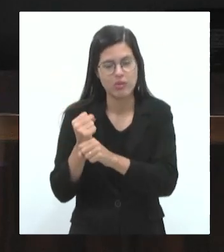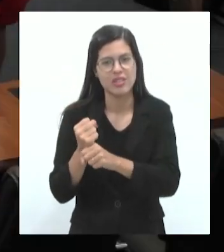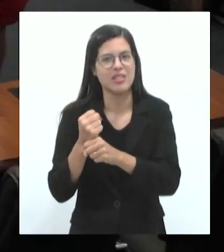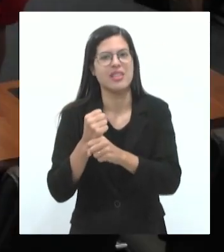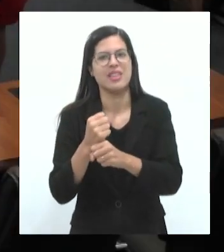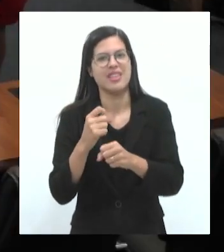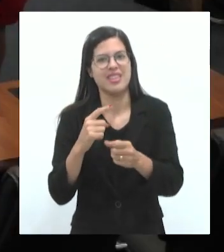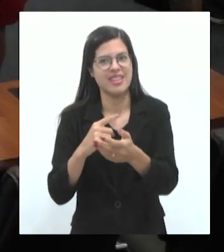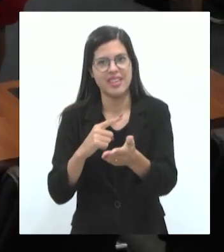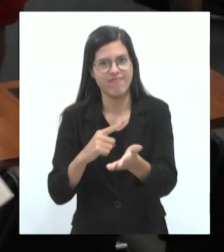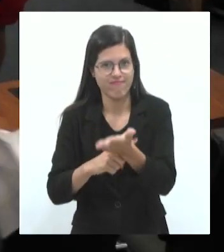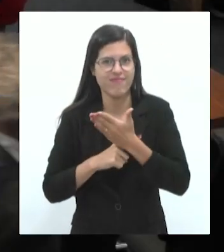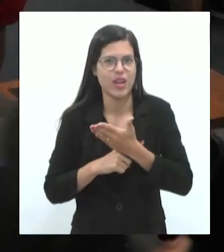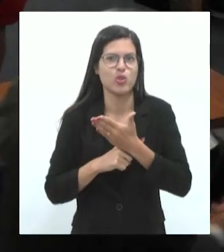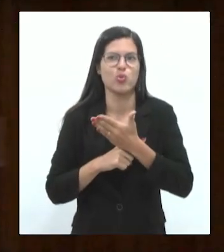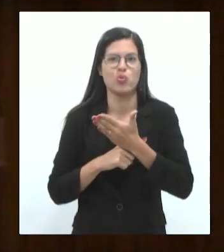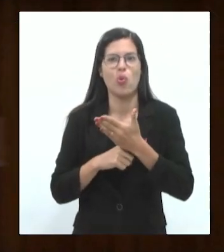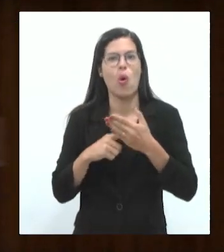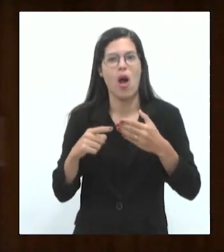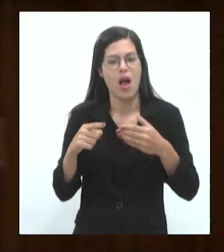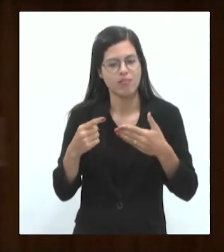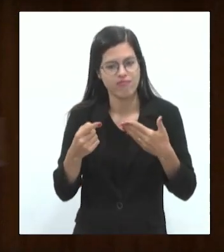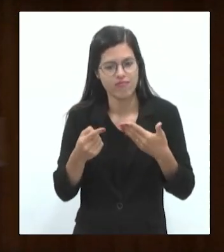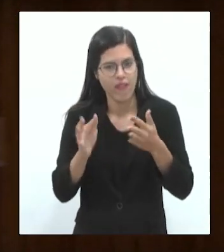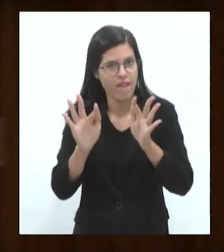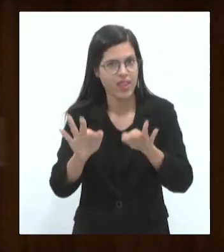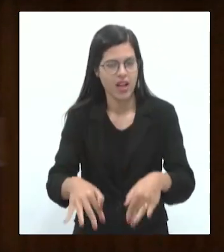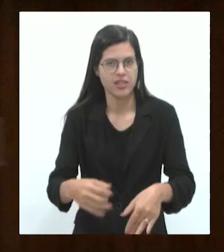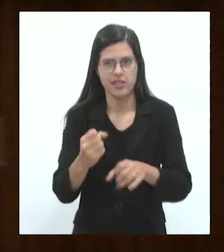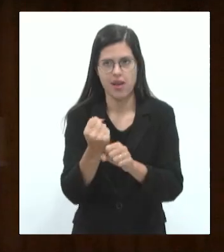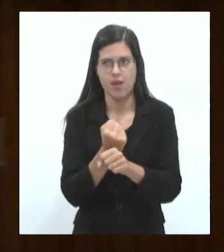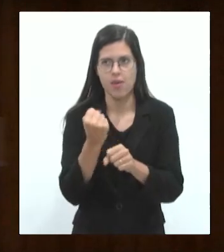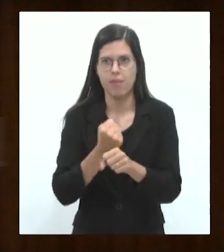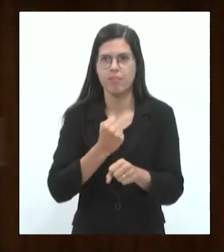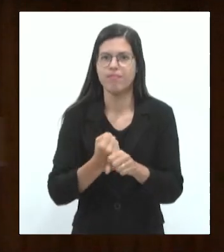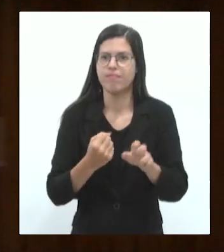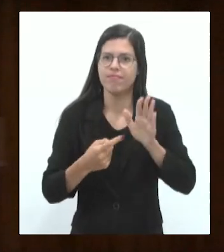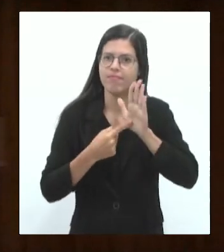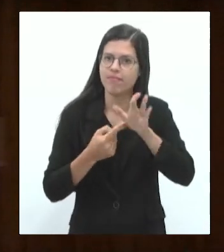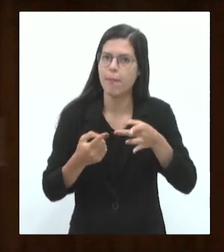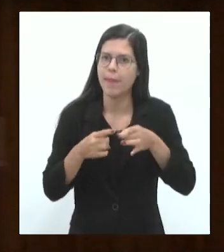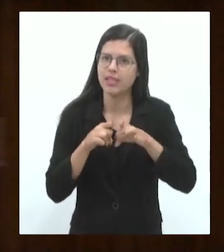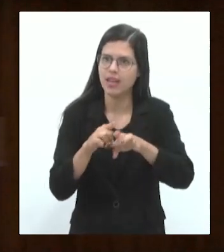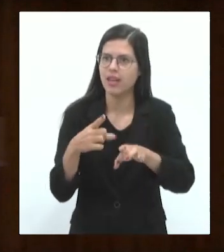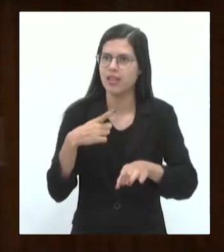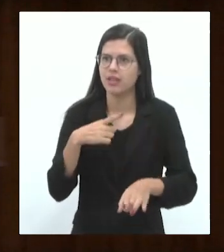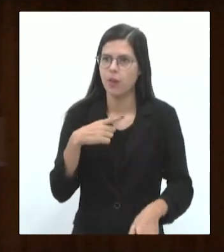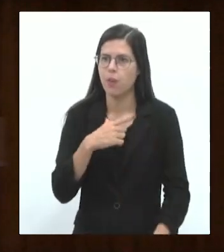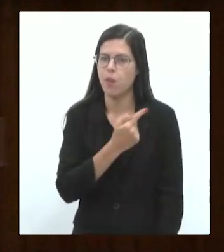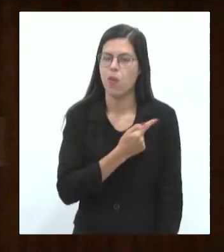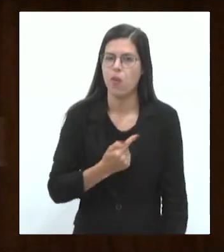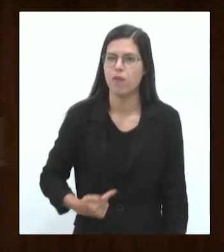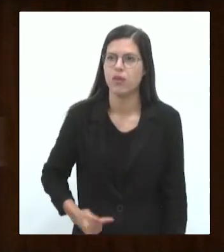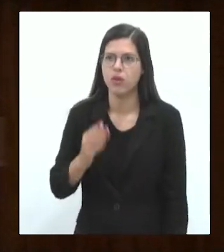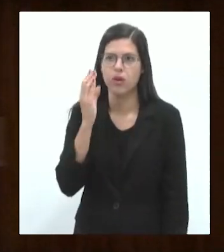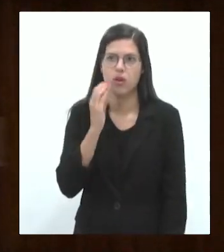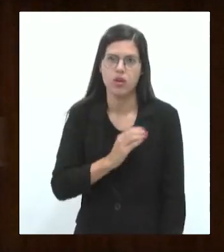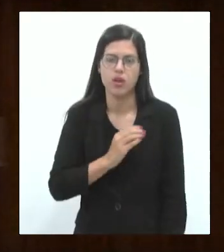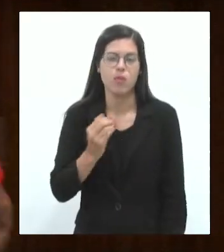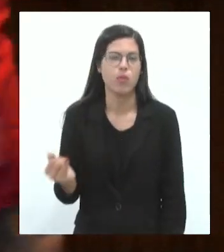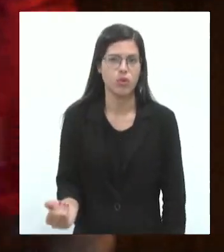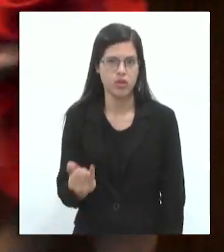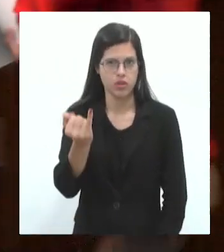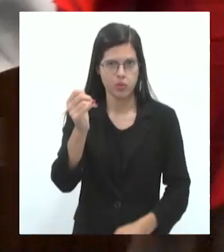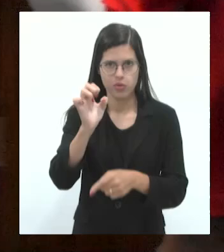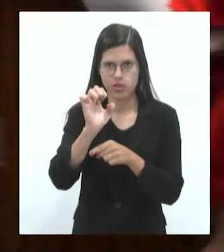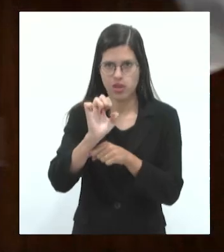obra. Com certeza. Mostra ainda a parceria que temos com o nosso governador, Cláudio Castro, e isso é excelente para o nosso Estado.